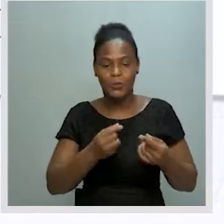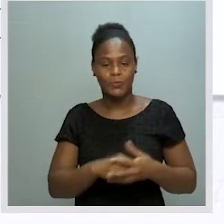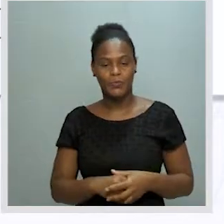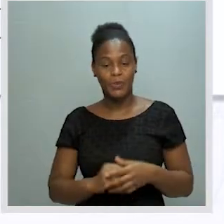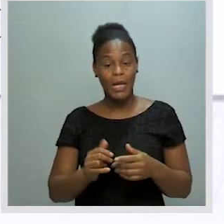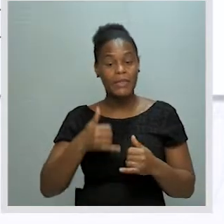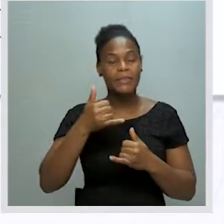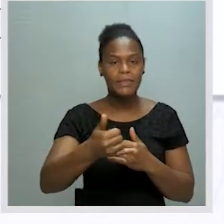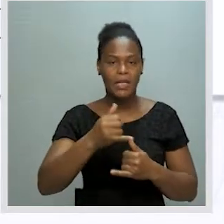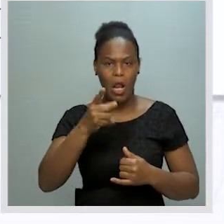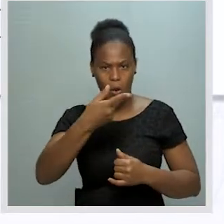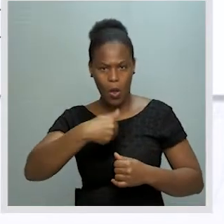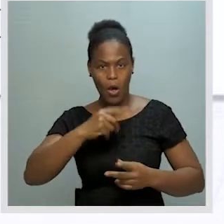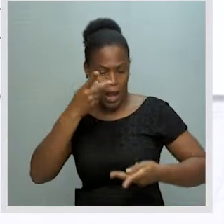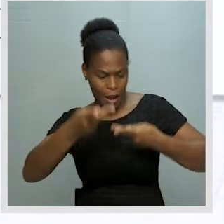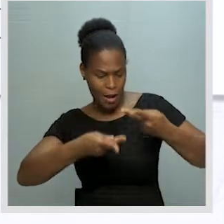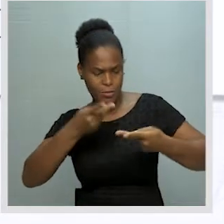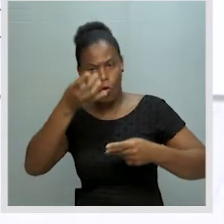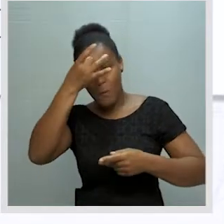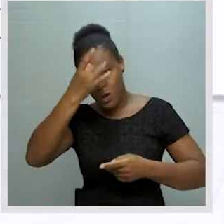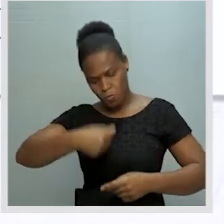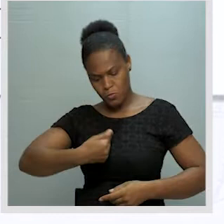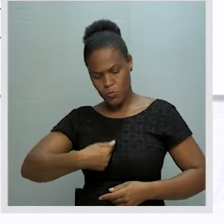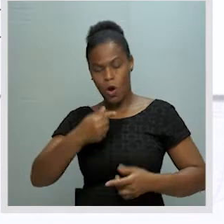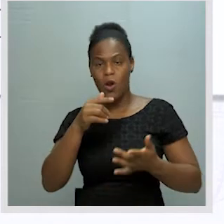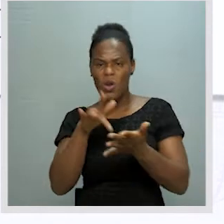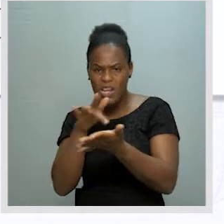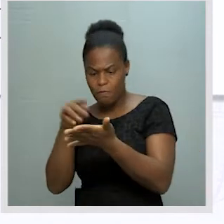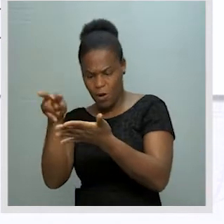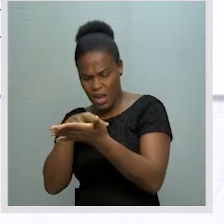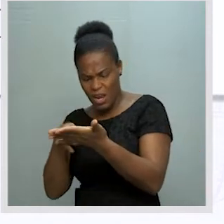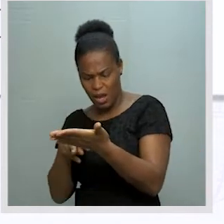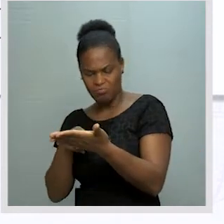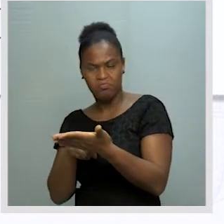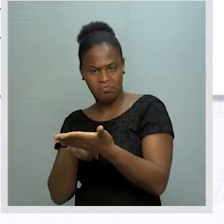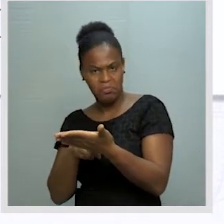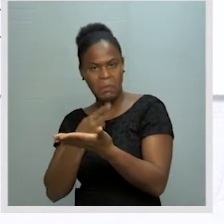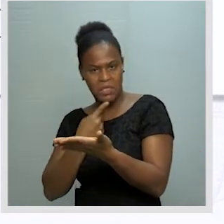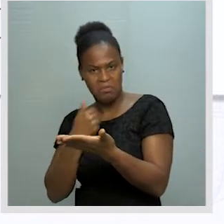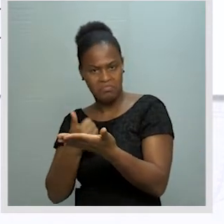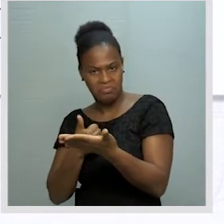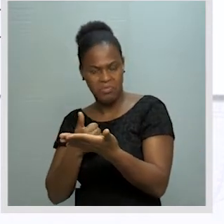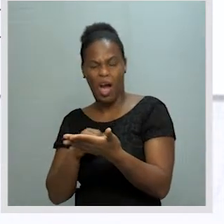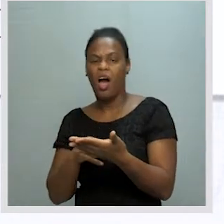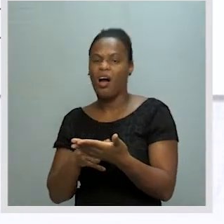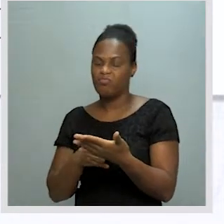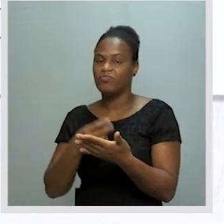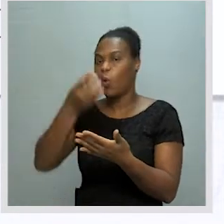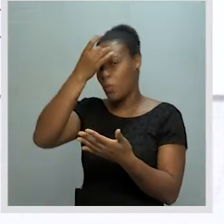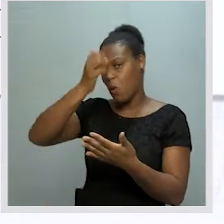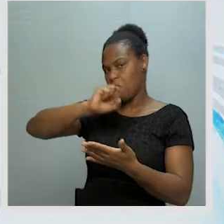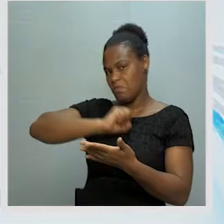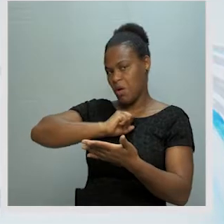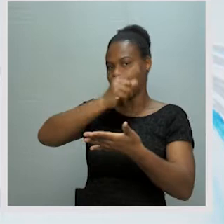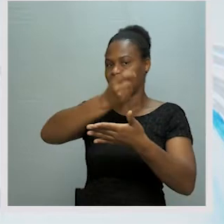nós poderemos fazer uma apreciação, dar uma opinião pessoal sobre a obra que nós lemos. Um comentário, podemos fazer um comentário sobre também a